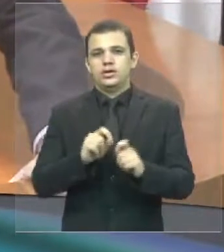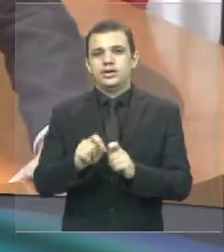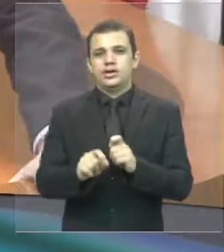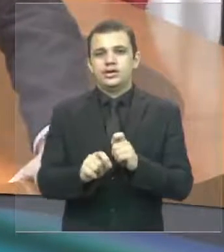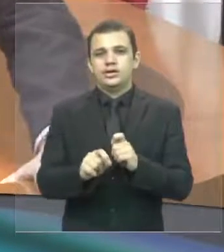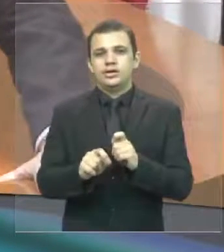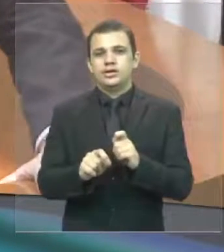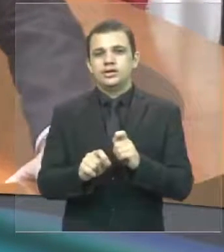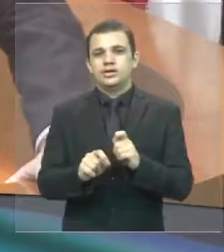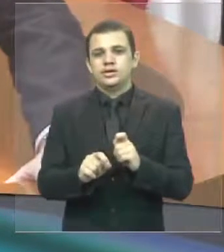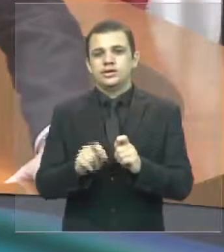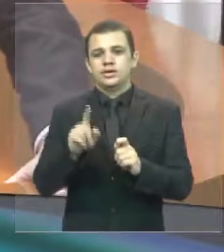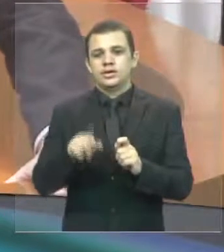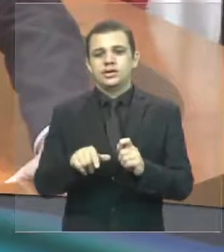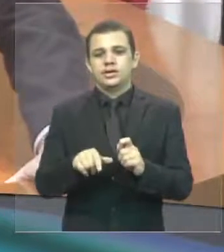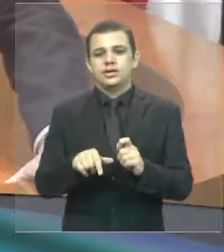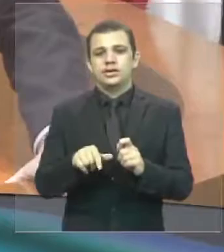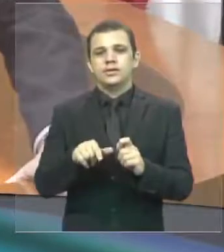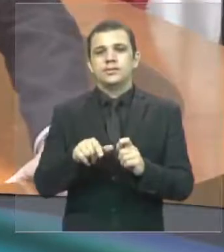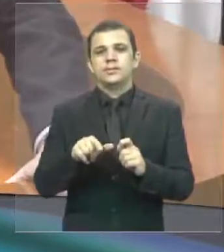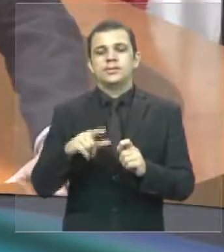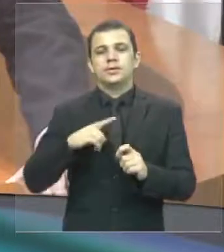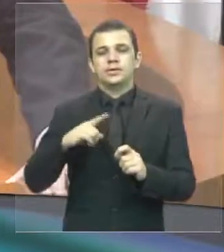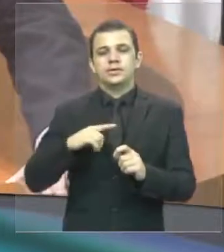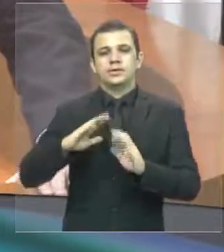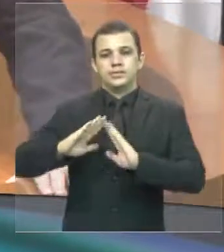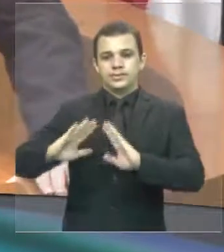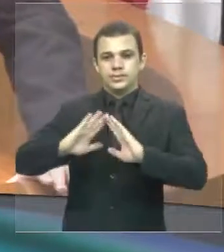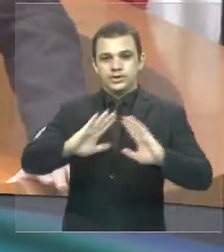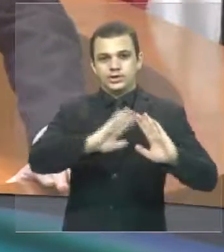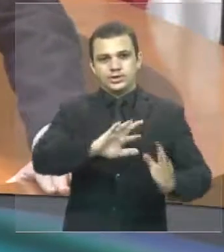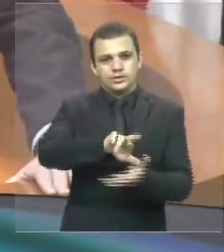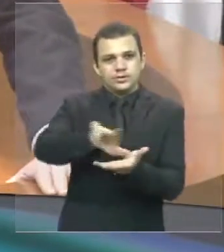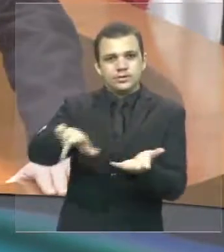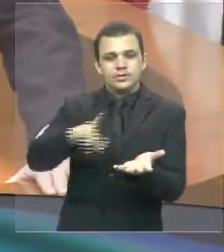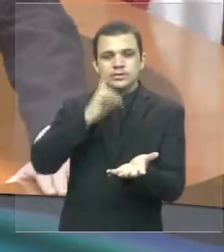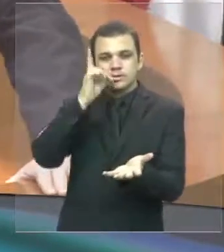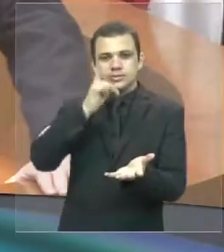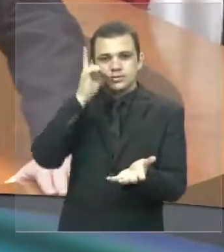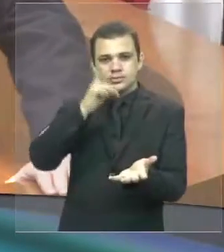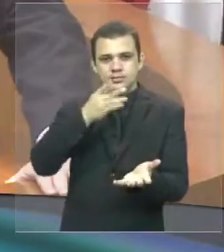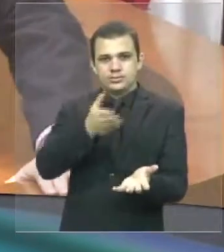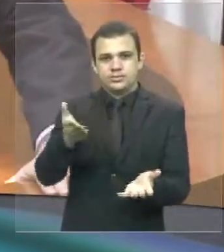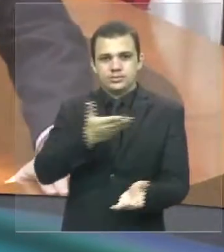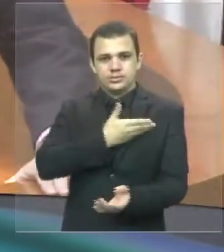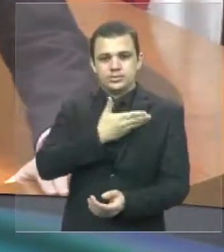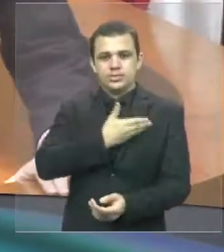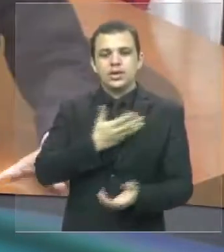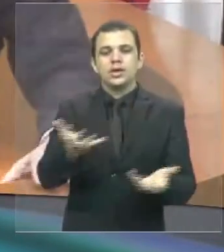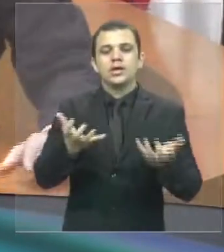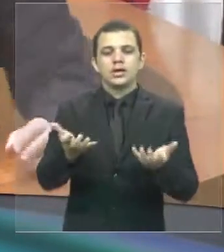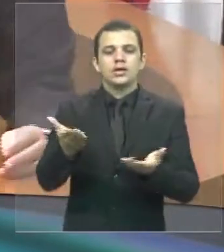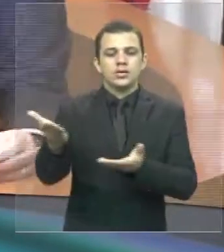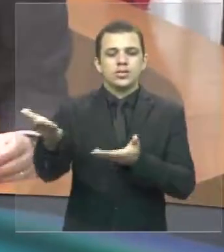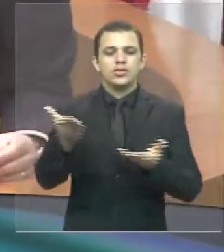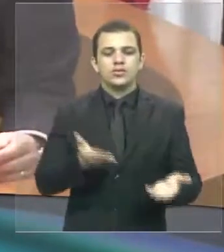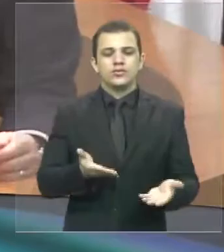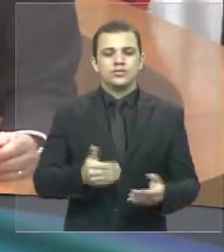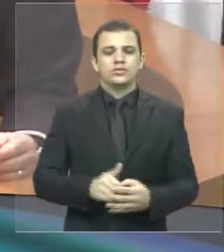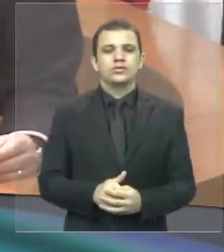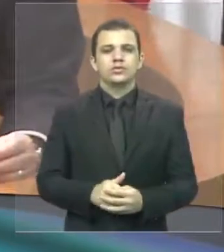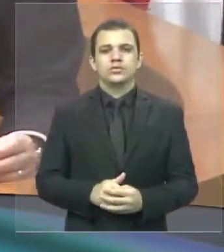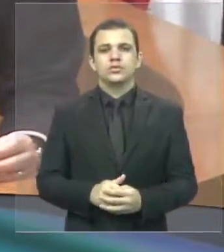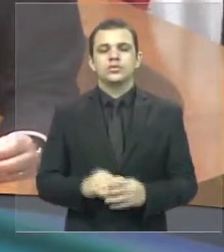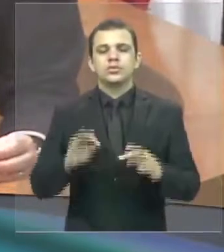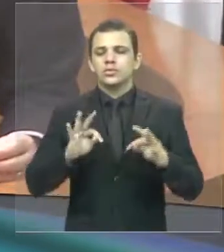solicitações dos nobres colegas deputados, quero convidar